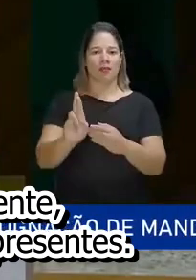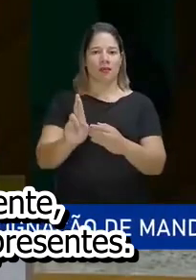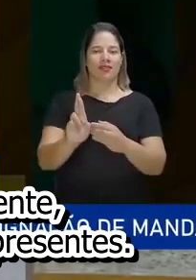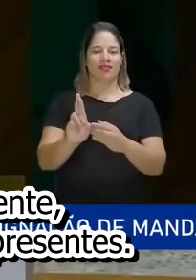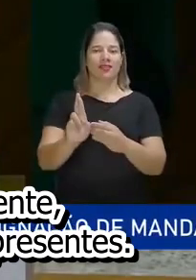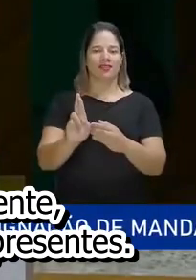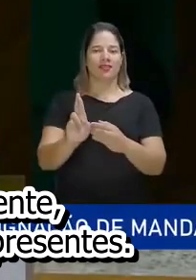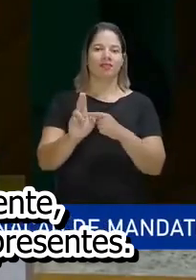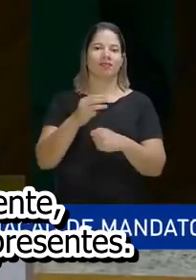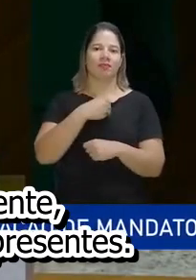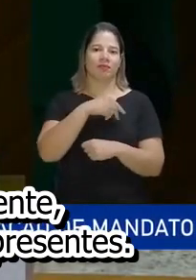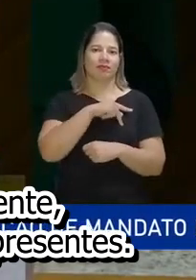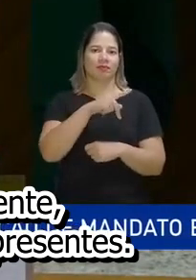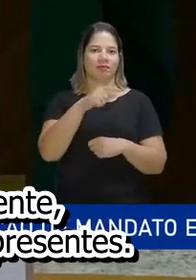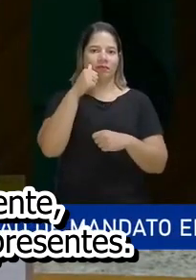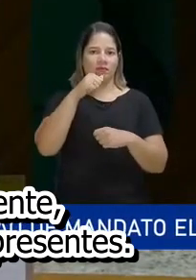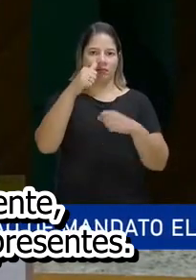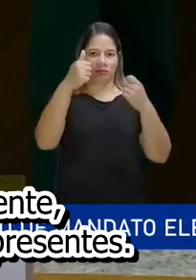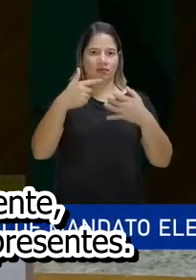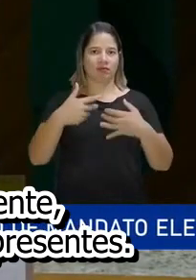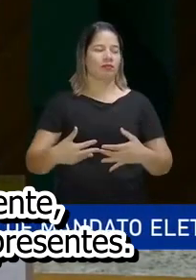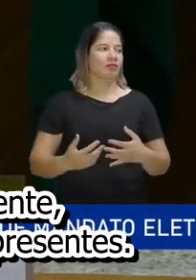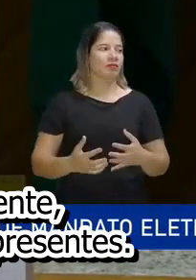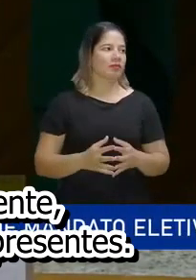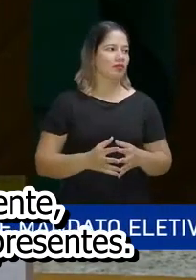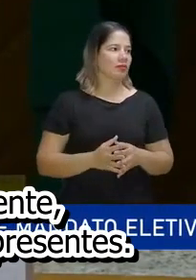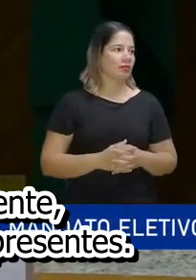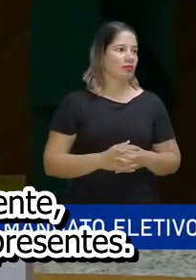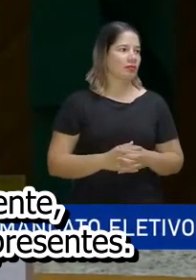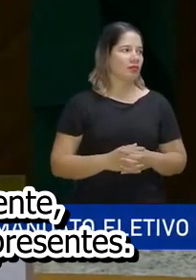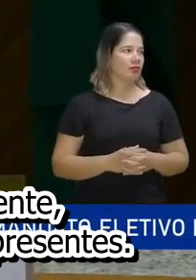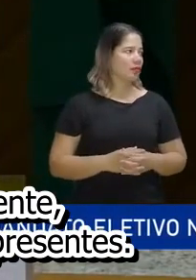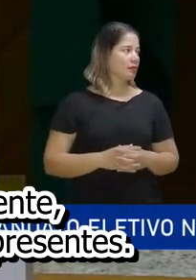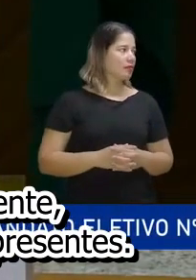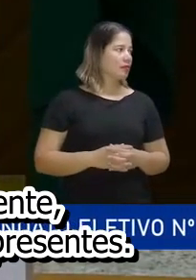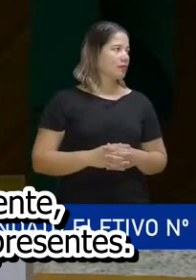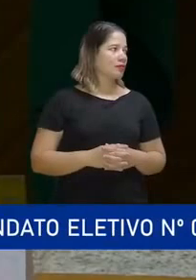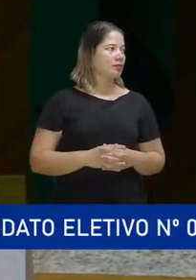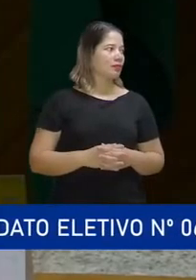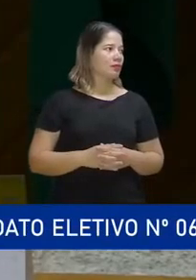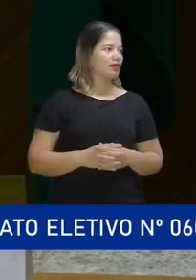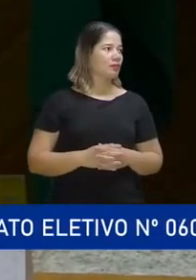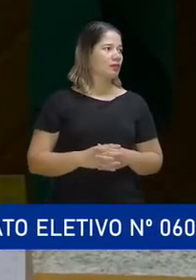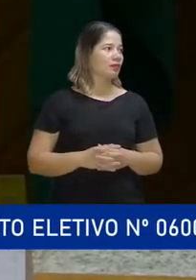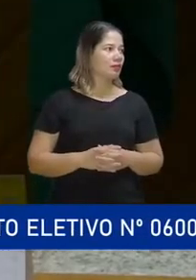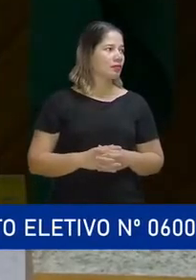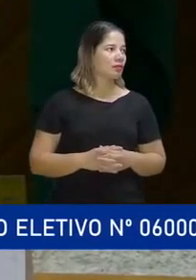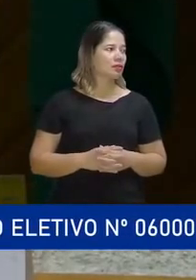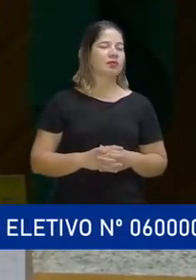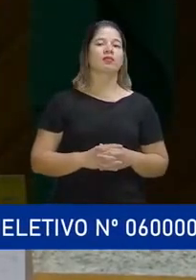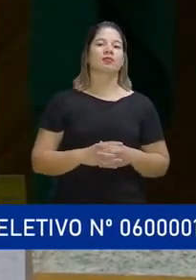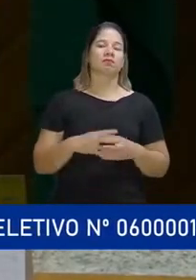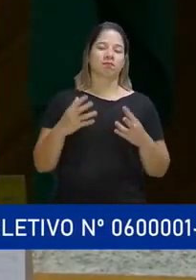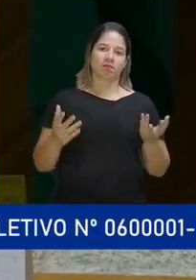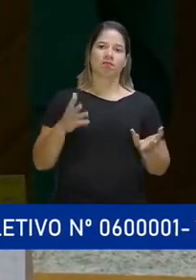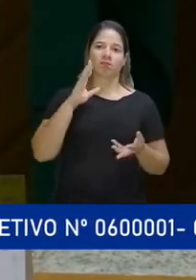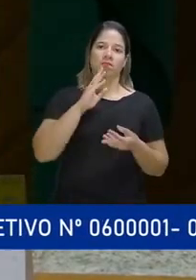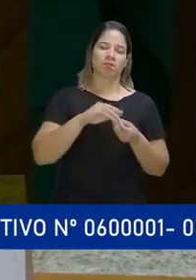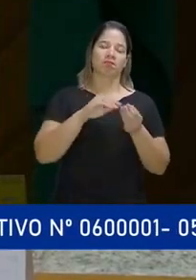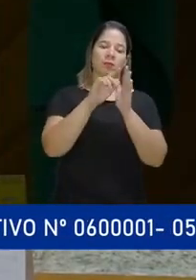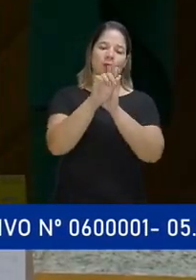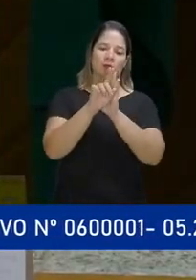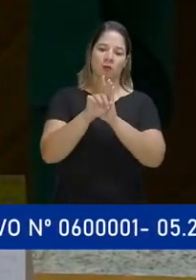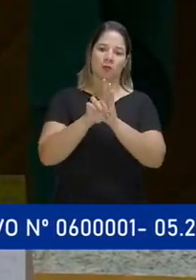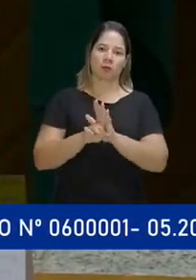excelência, excelentíssimo senhor presidente, excelentíssimos jogadores, nobres advogados aqui presentes. De fato, analisando os autos, a